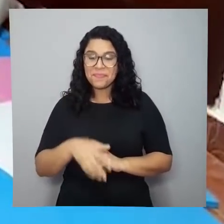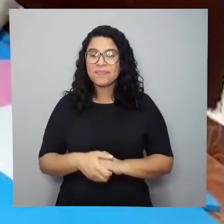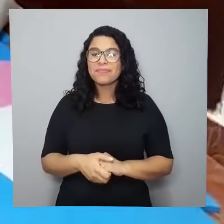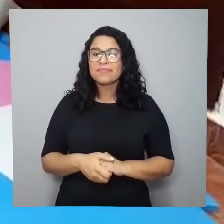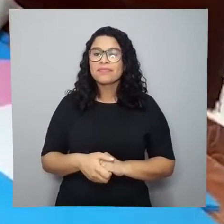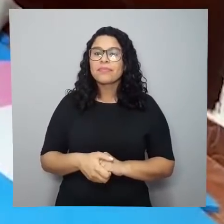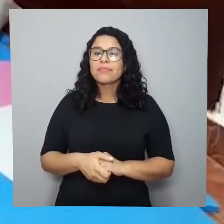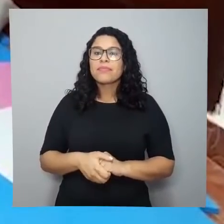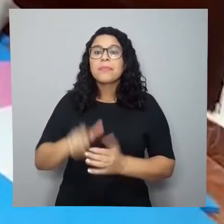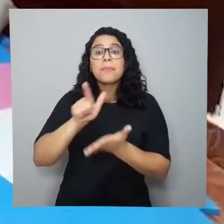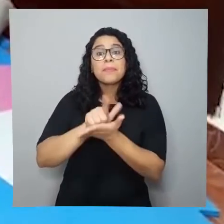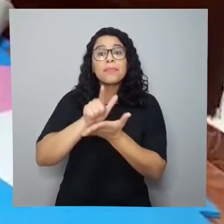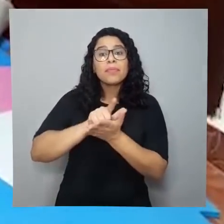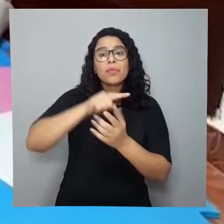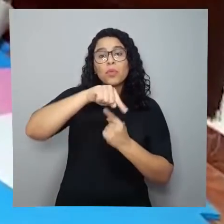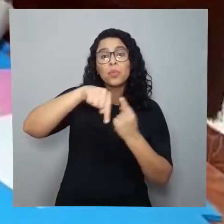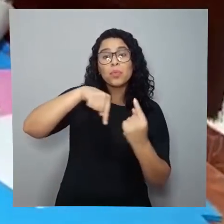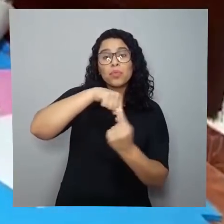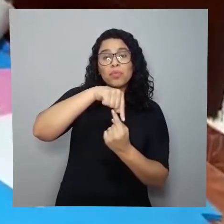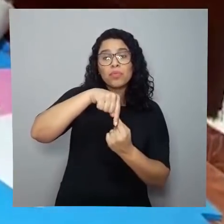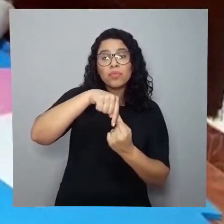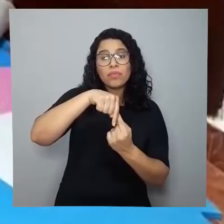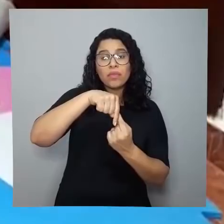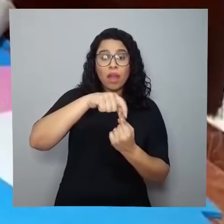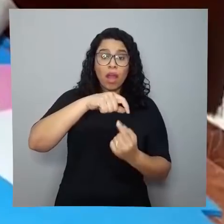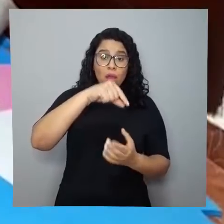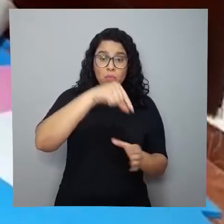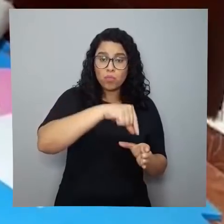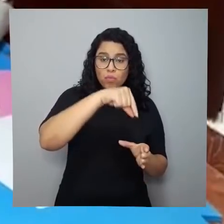na tinta guache azul.